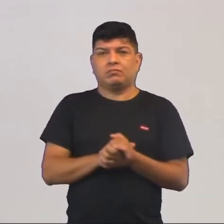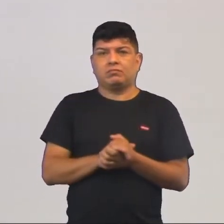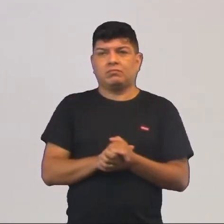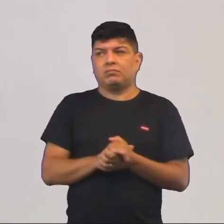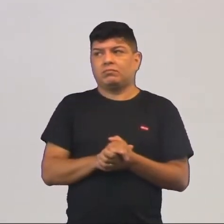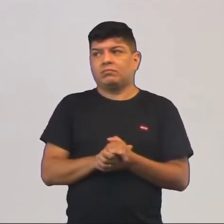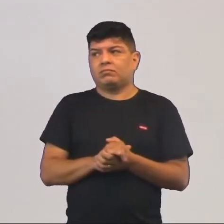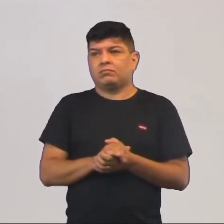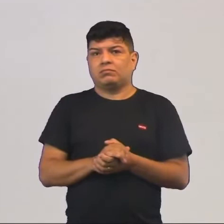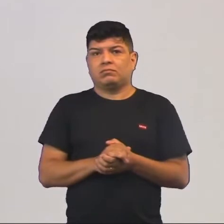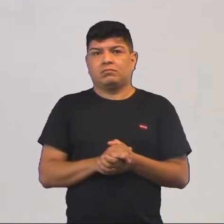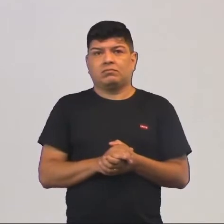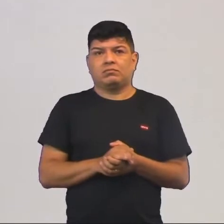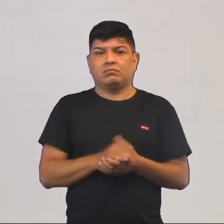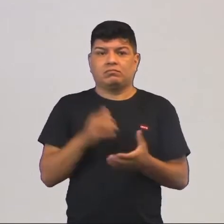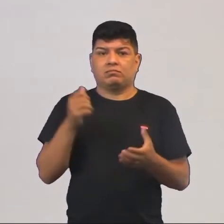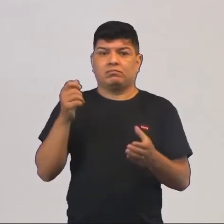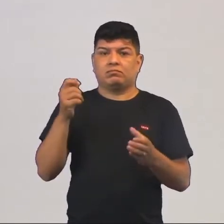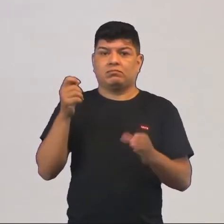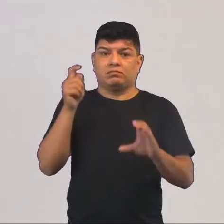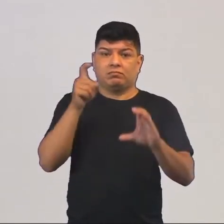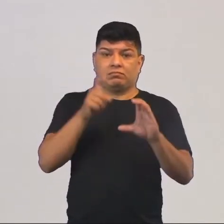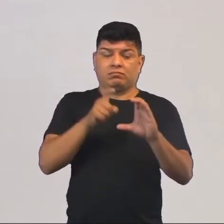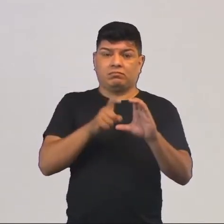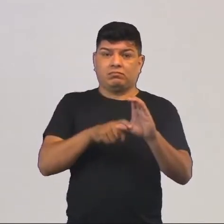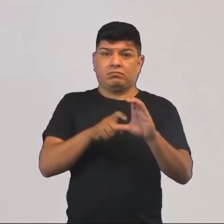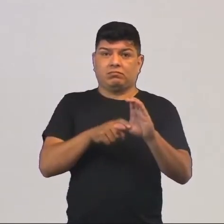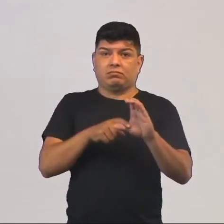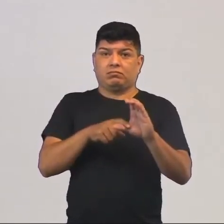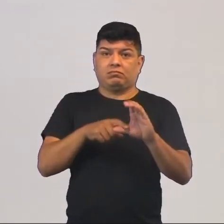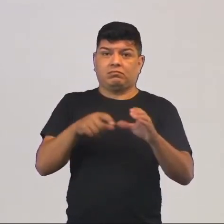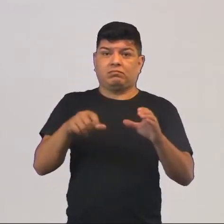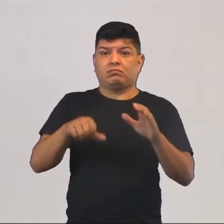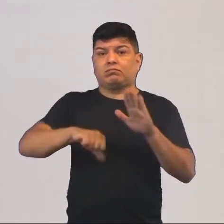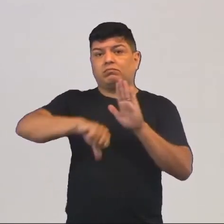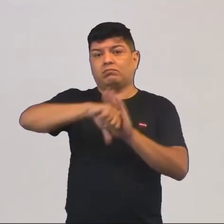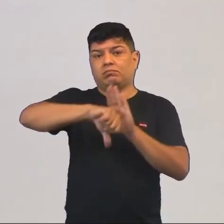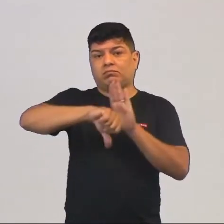considerado inafianciável, né? É um crime inafiançável,